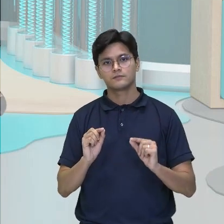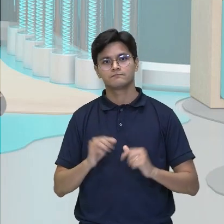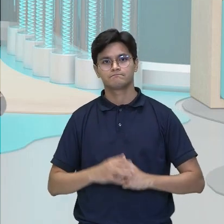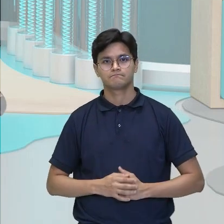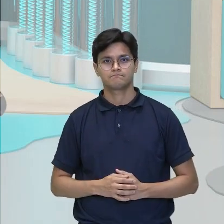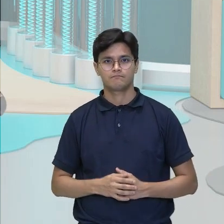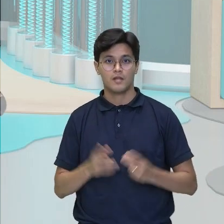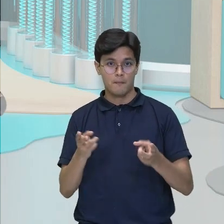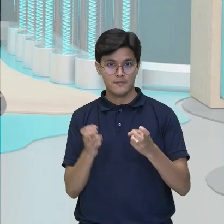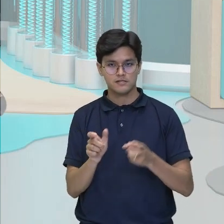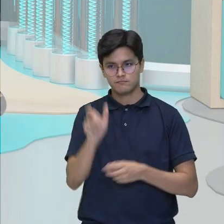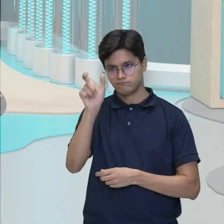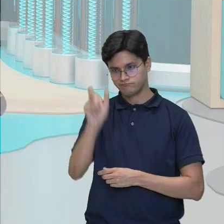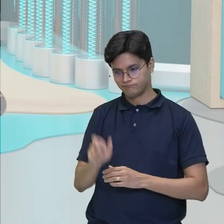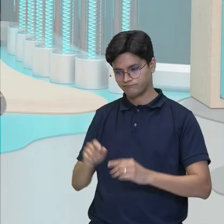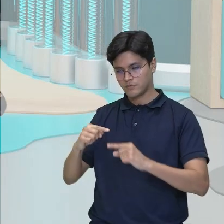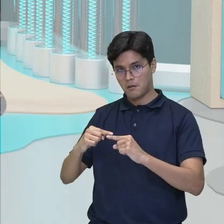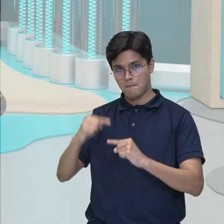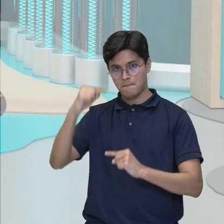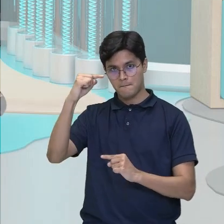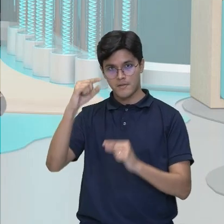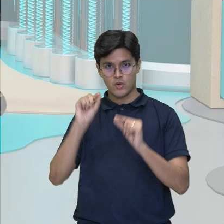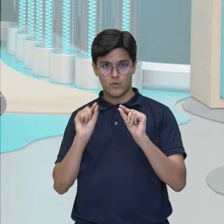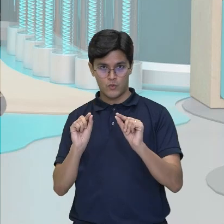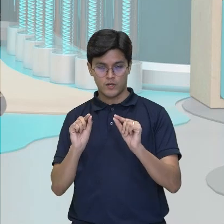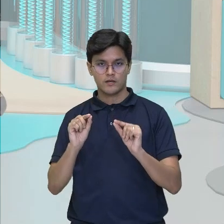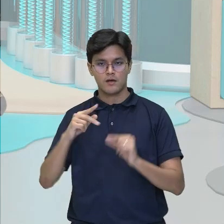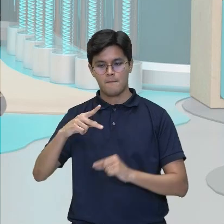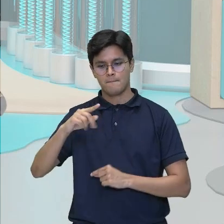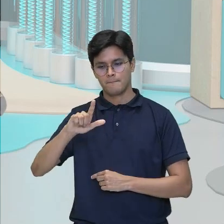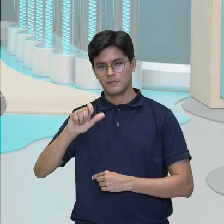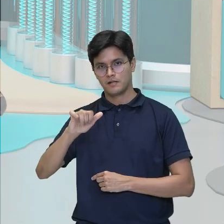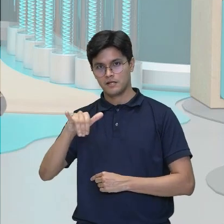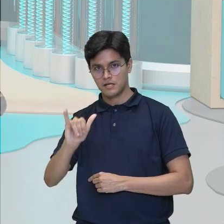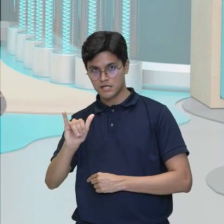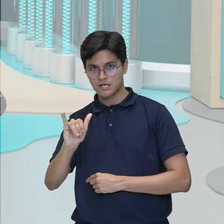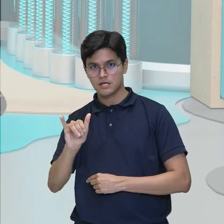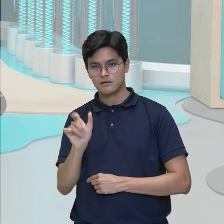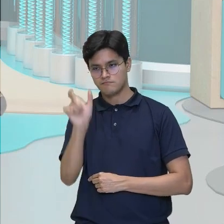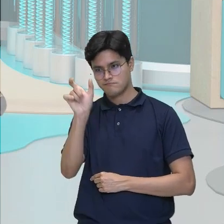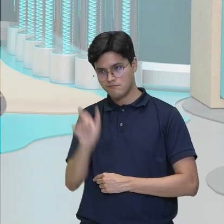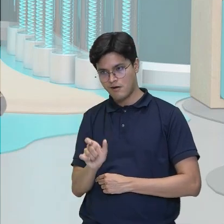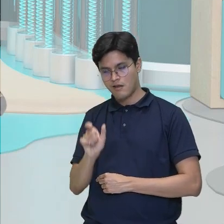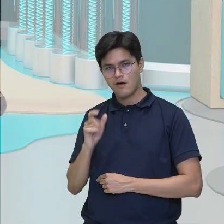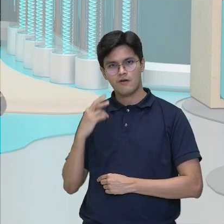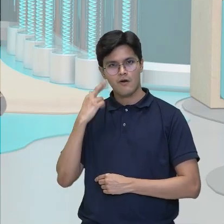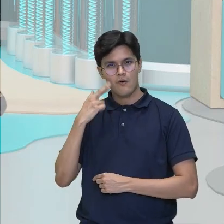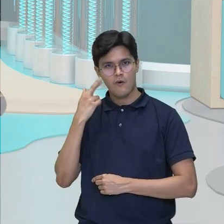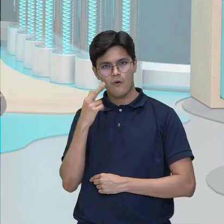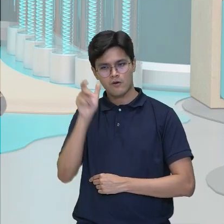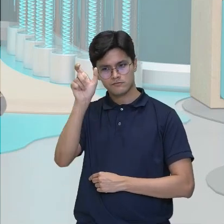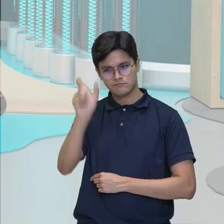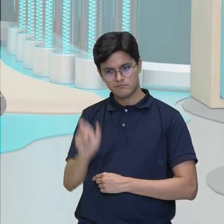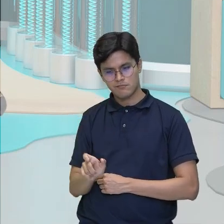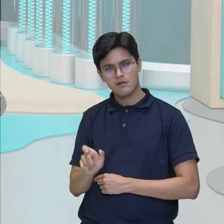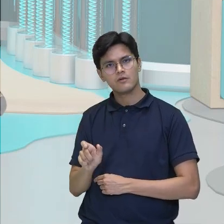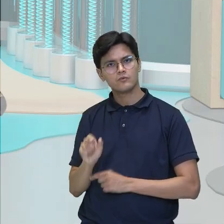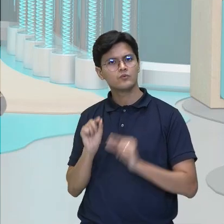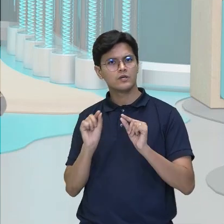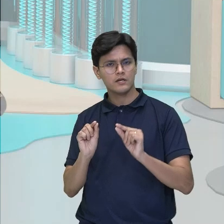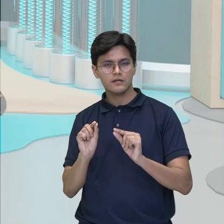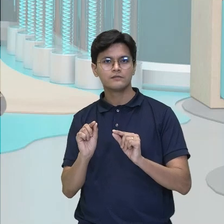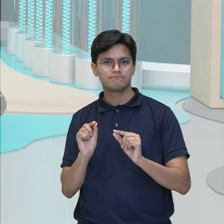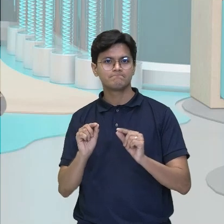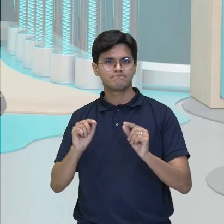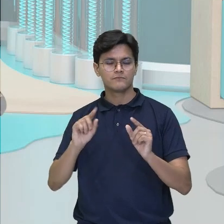que é o playing, que é a tabelinha rosa ali, não é? A coluna rosa, que é brincar, não é? Que elas devem fazer mais mesmo.